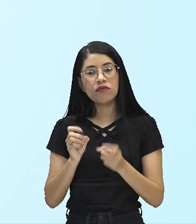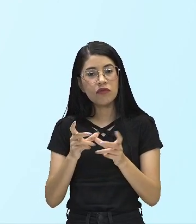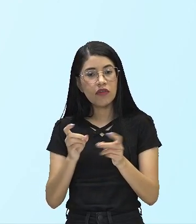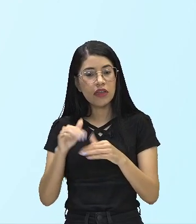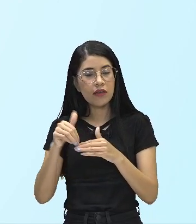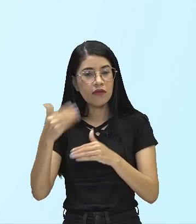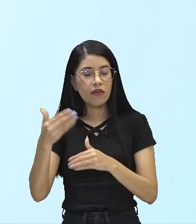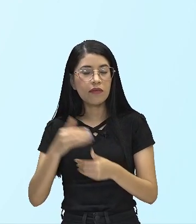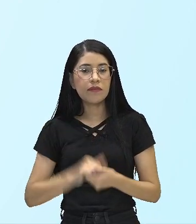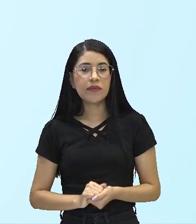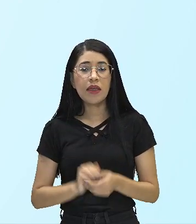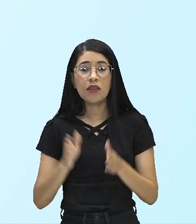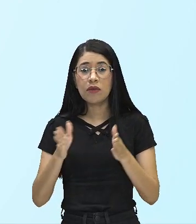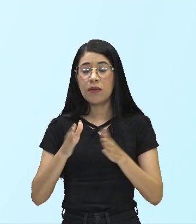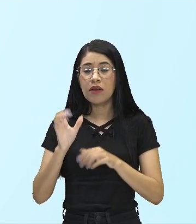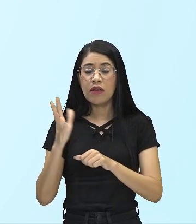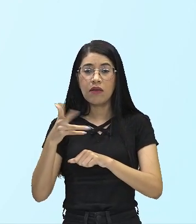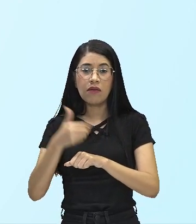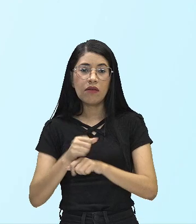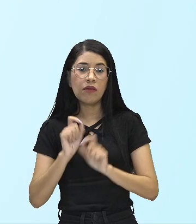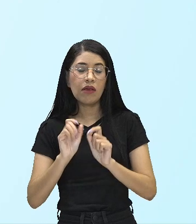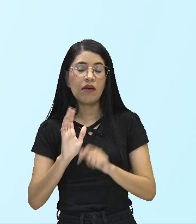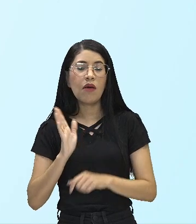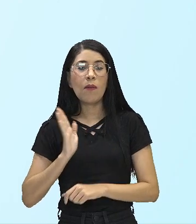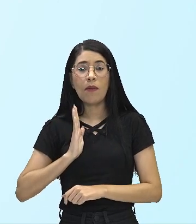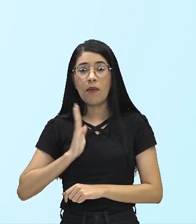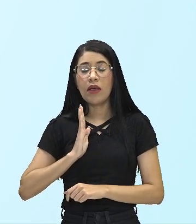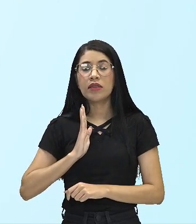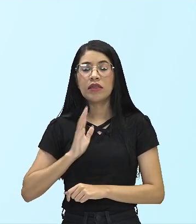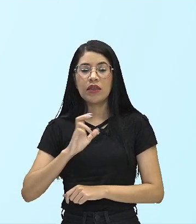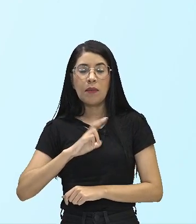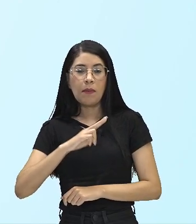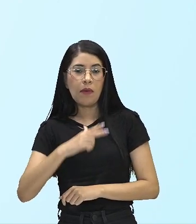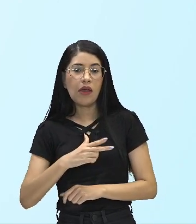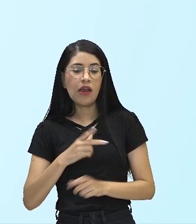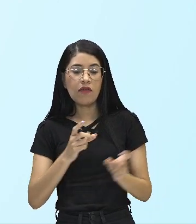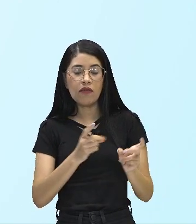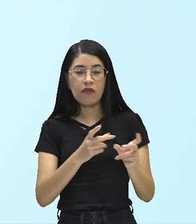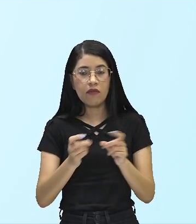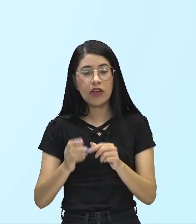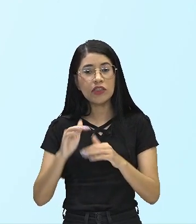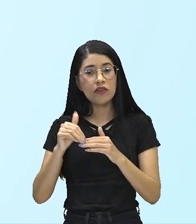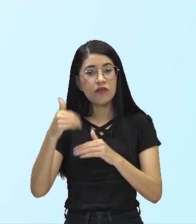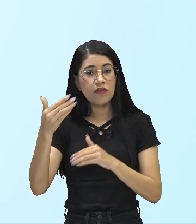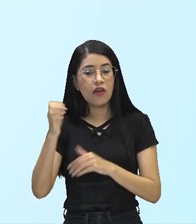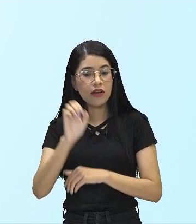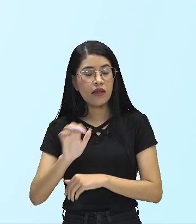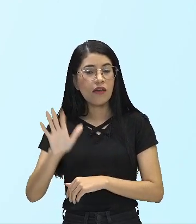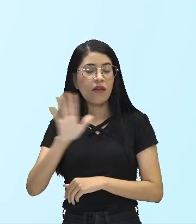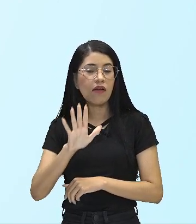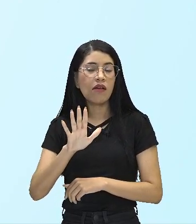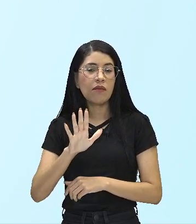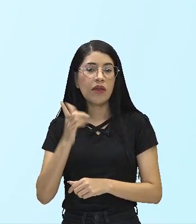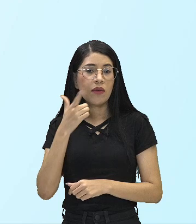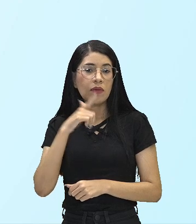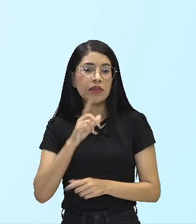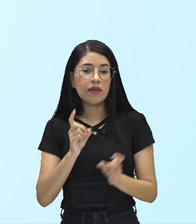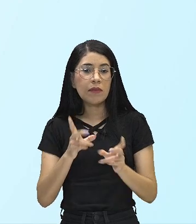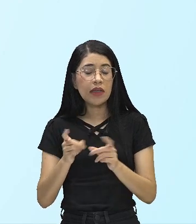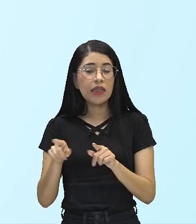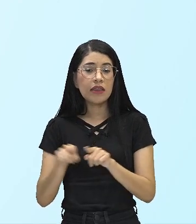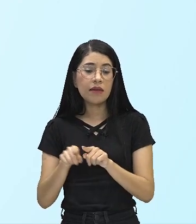nossos principais produtos de exportação no início do século XIX. Nossas exportações eram basicamente de